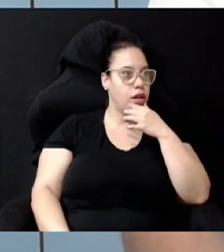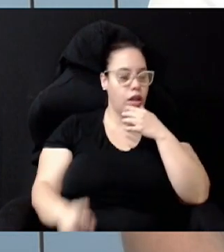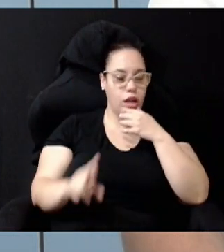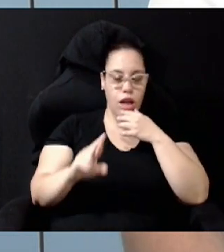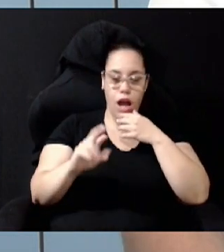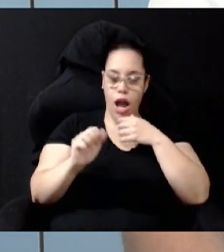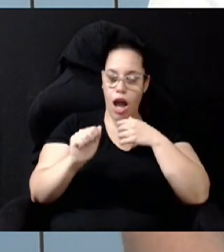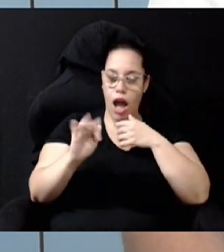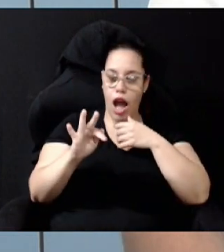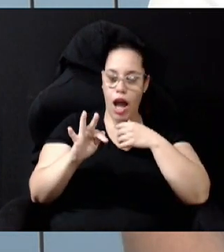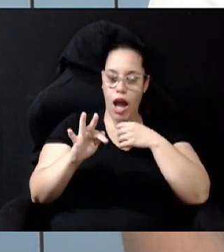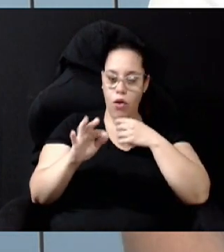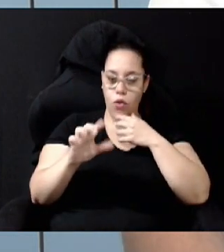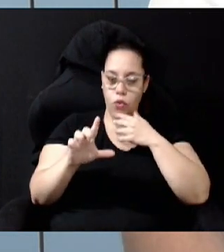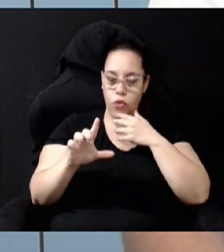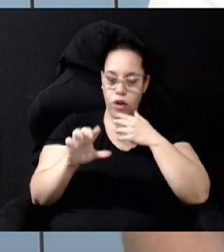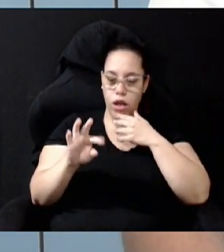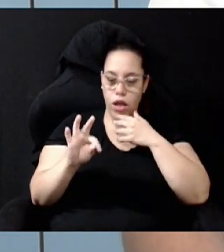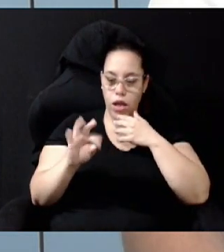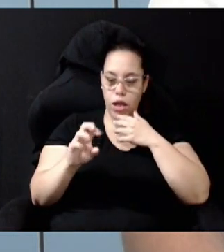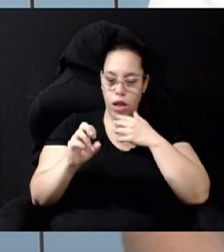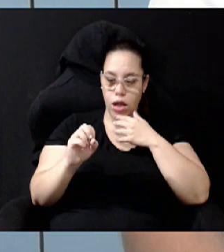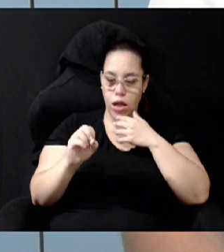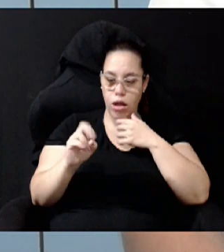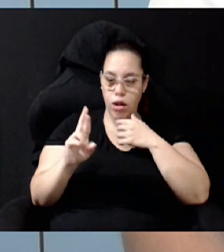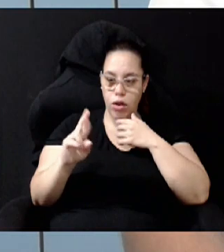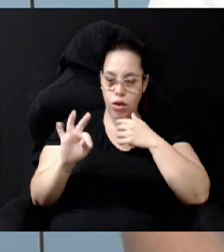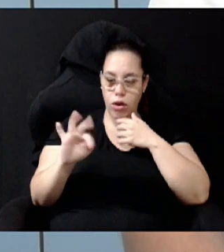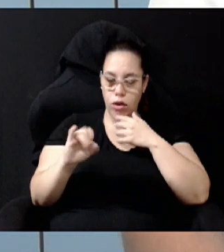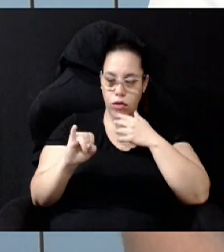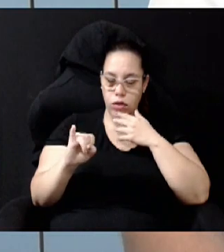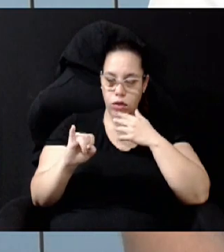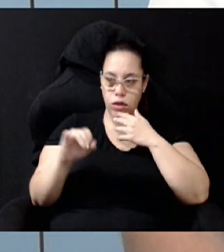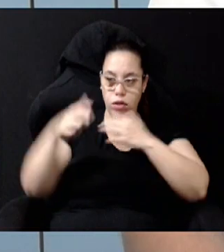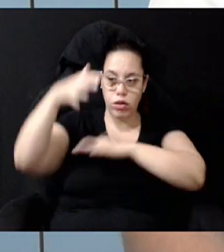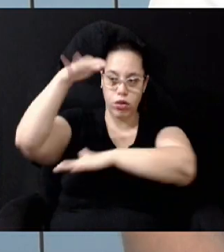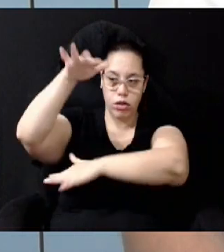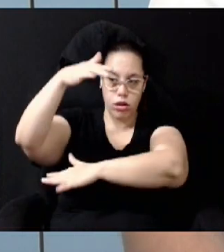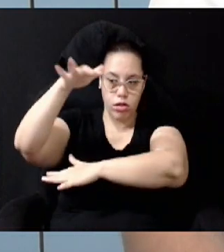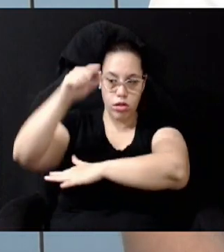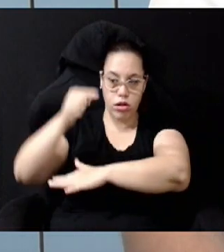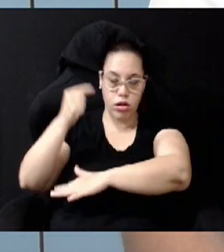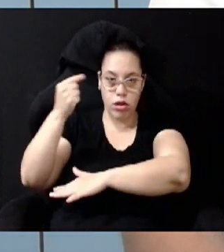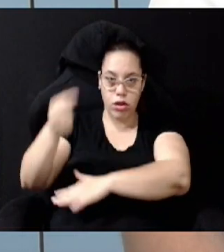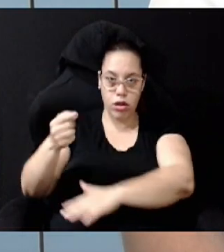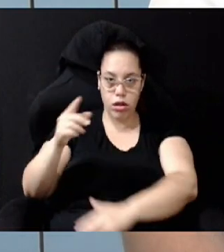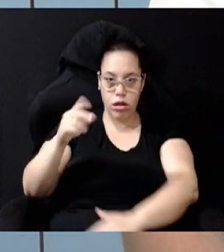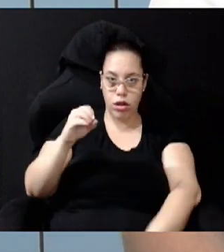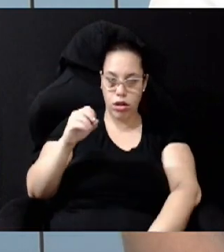né? E outro na Praça Ópera,